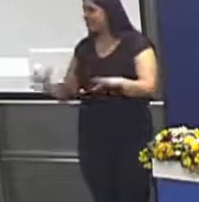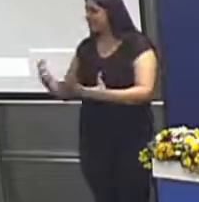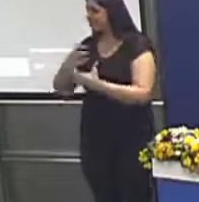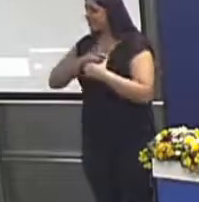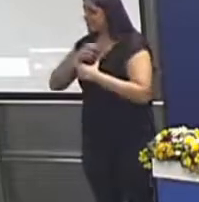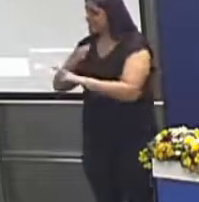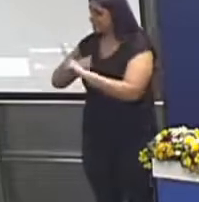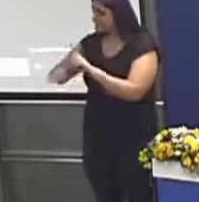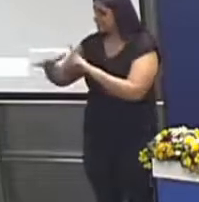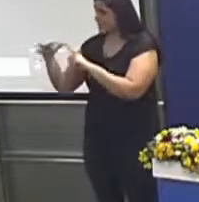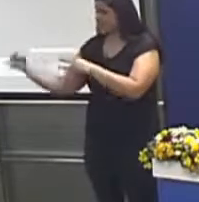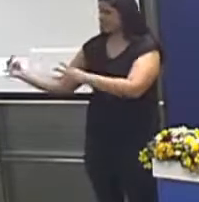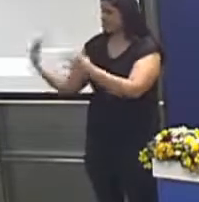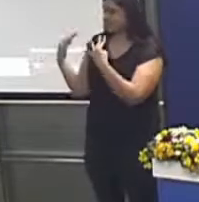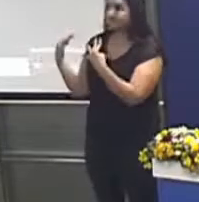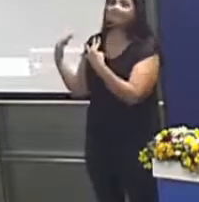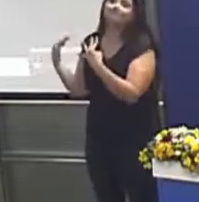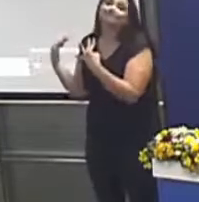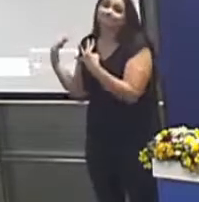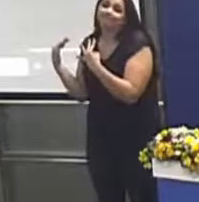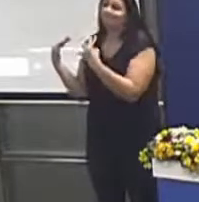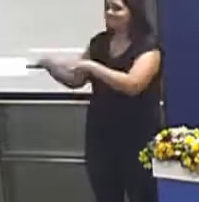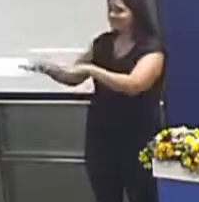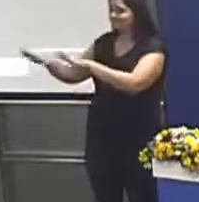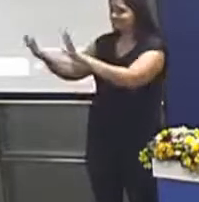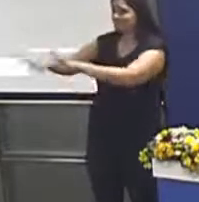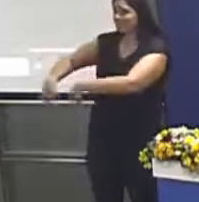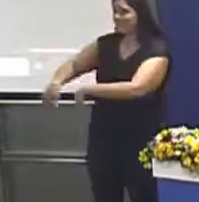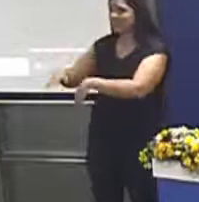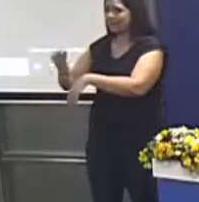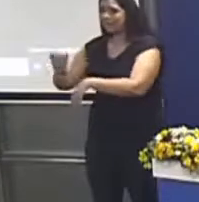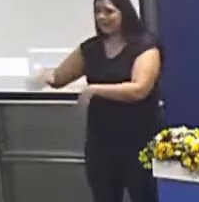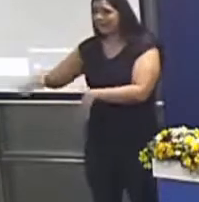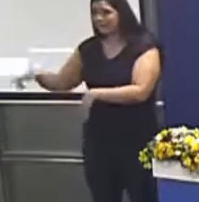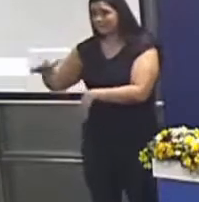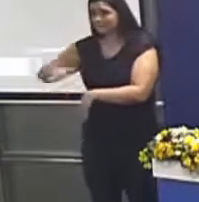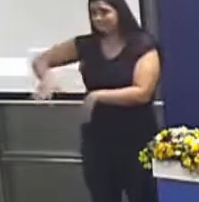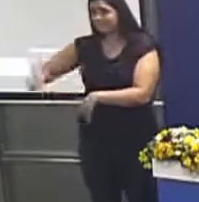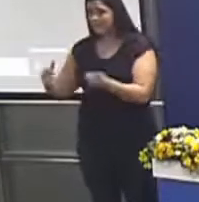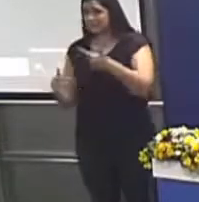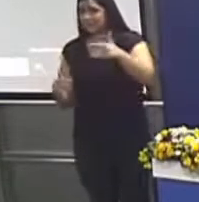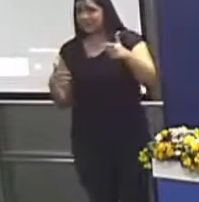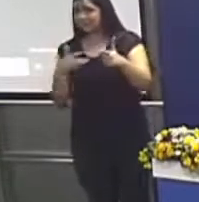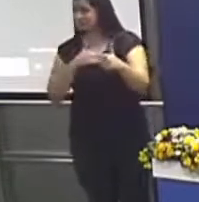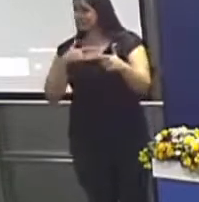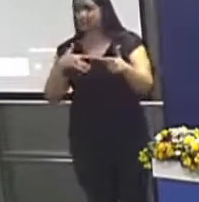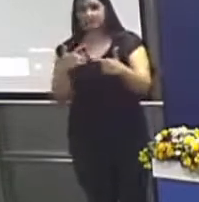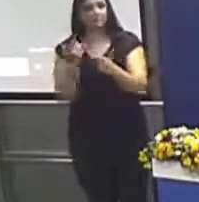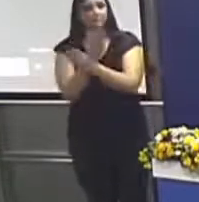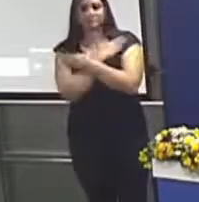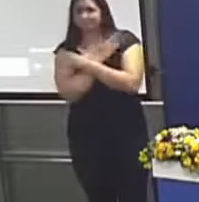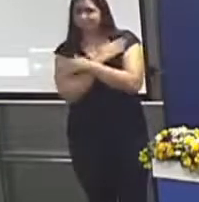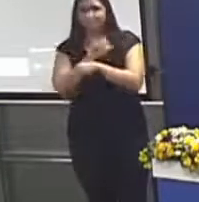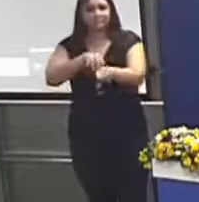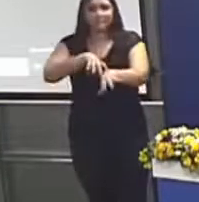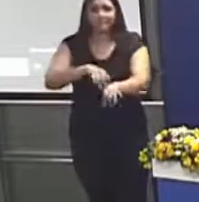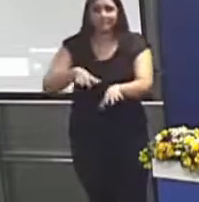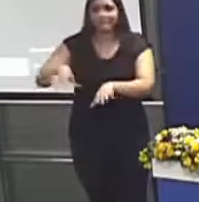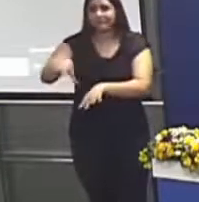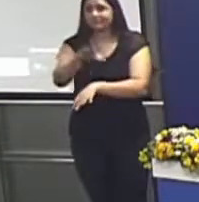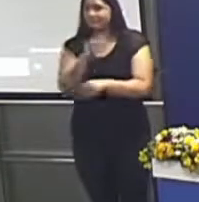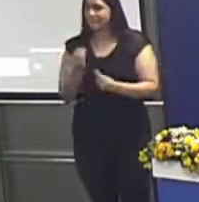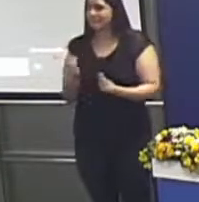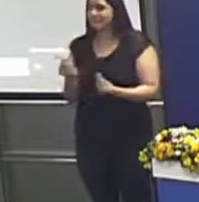social, invisibilidade. A carne da ralé é mais barata da cidade. O pobre sem saúde, trabalho, educação. Demoniza